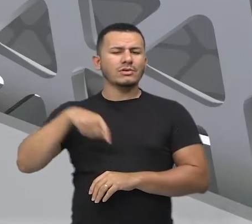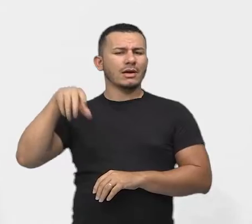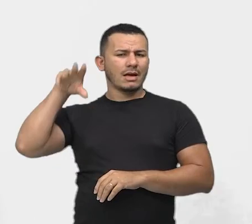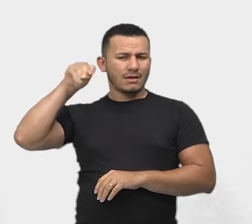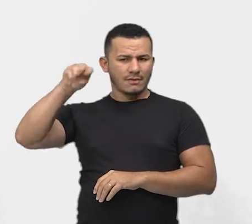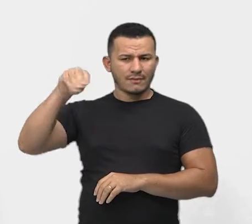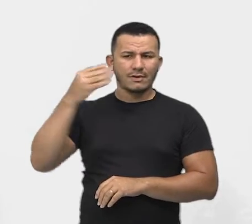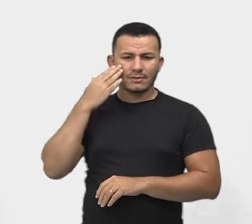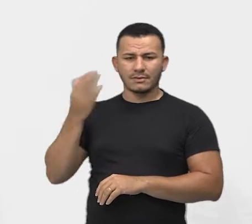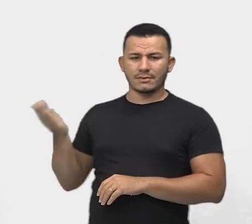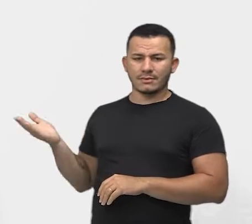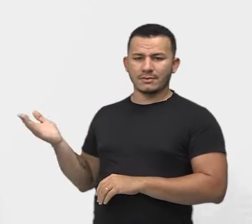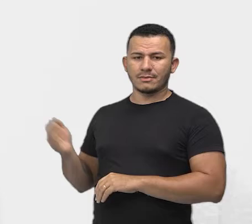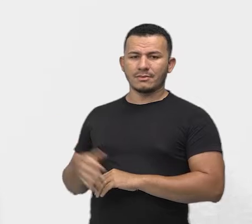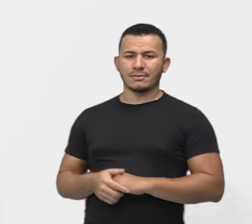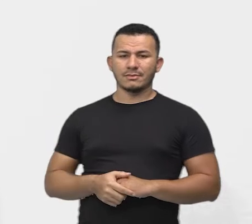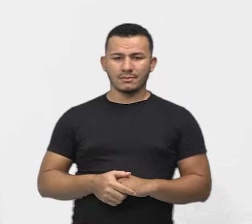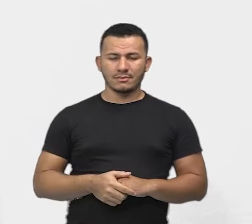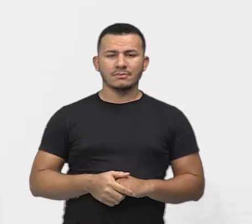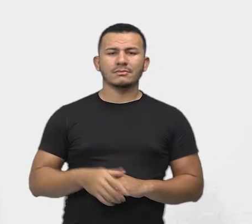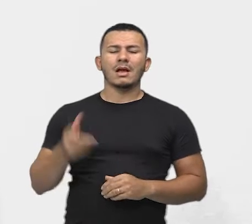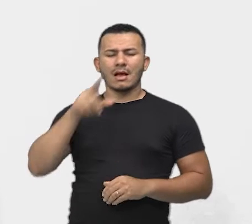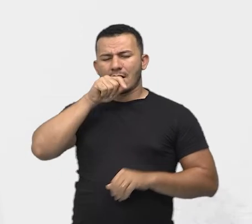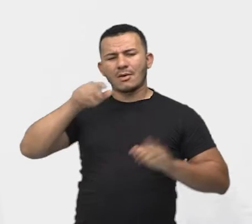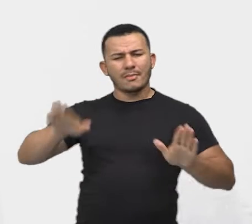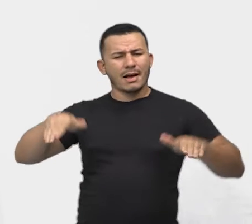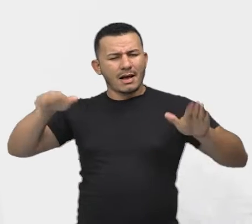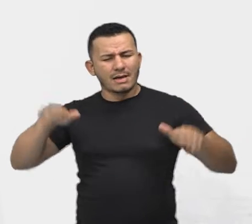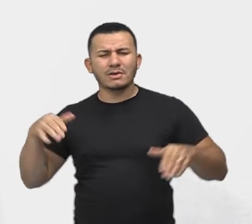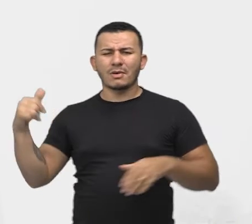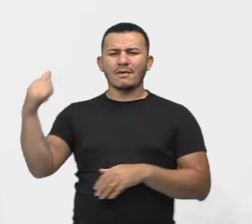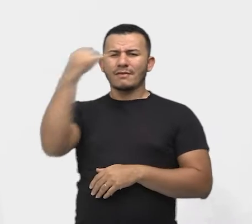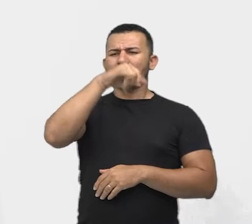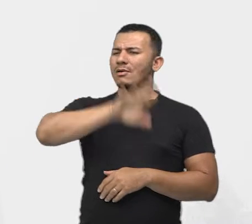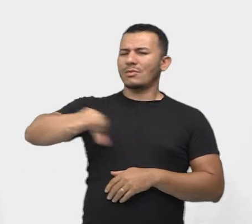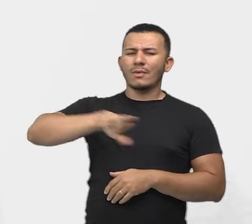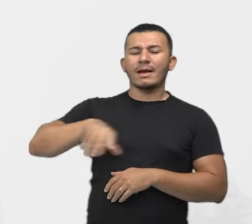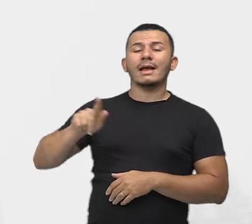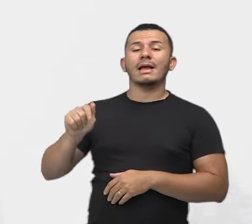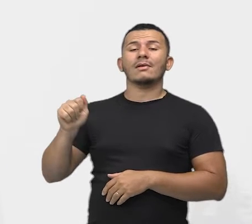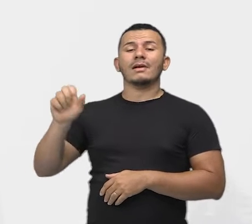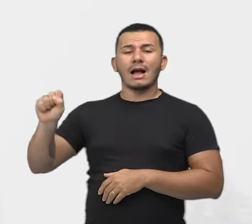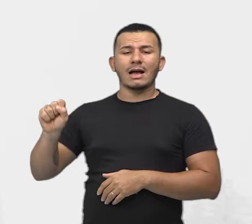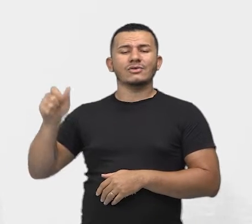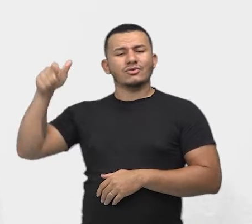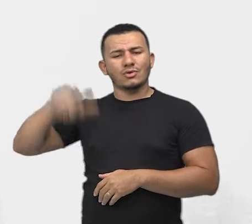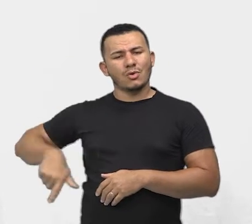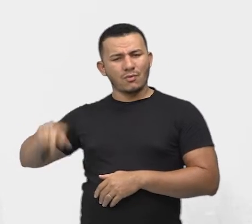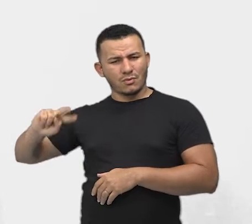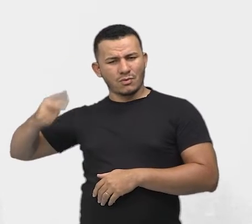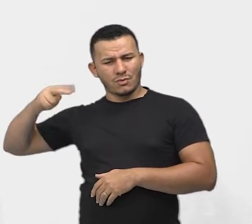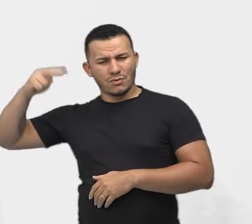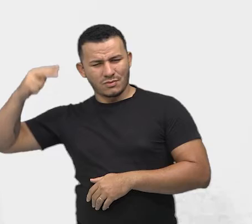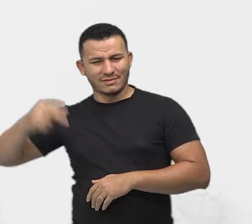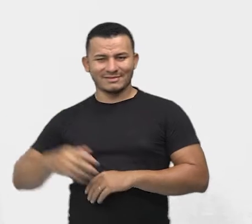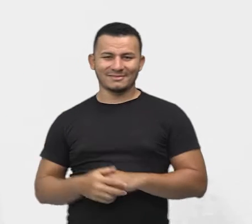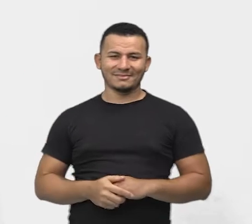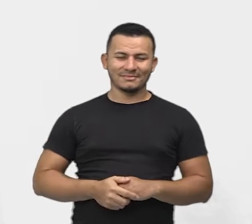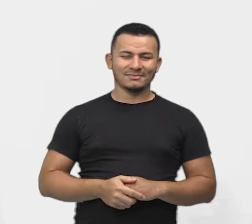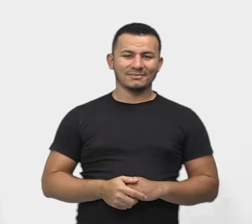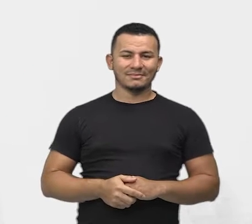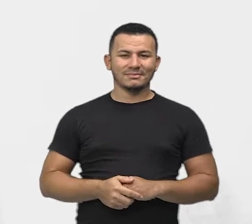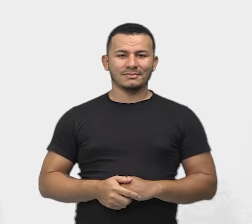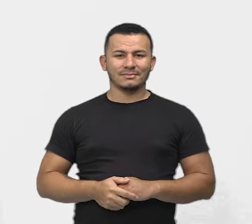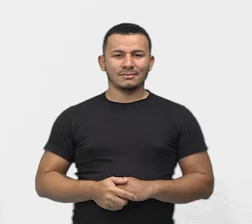personagens. Colocando aí para vocês, observe. É um pássaro? É um avião? Não, é o gás de novo. Ok?